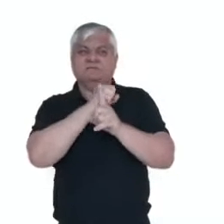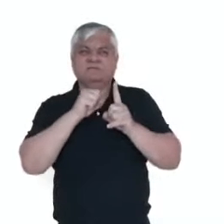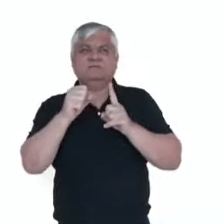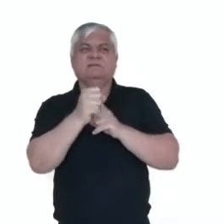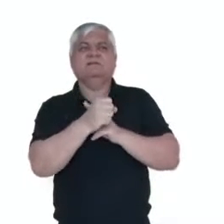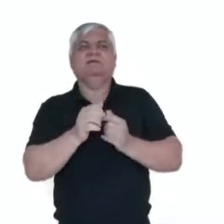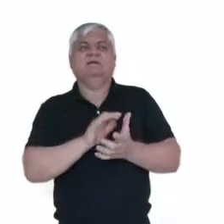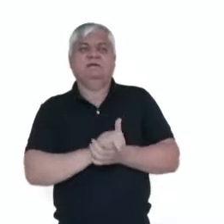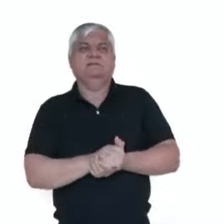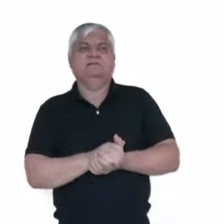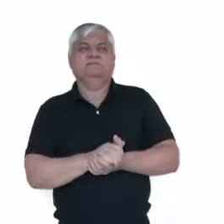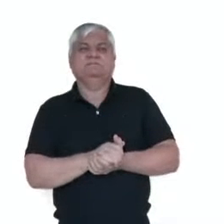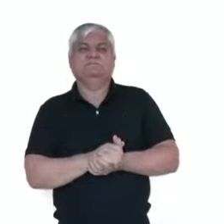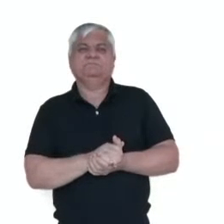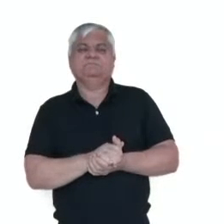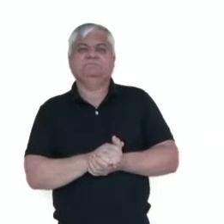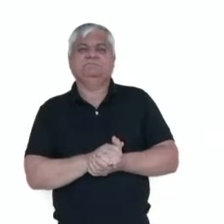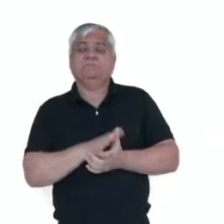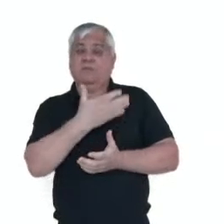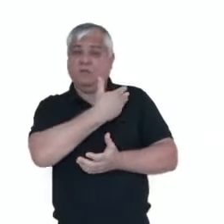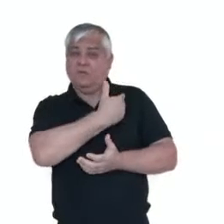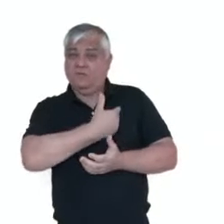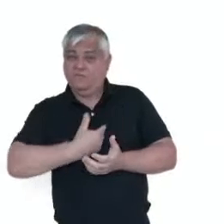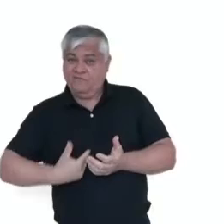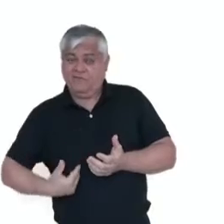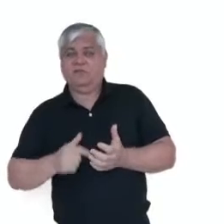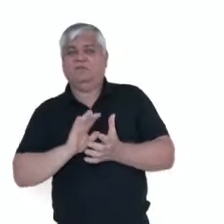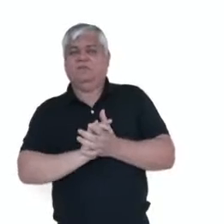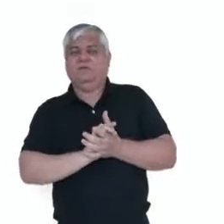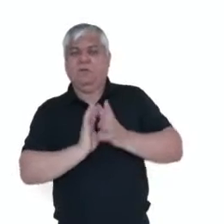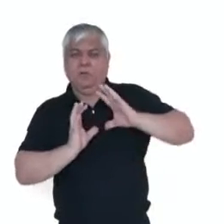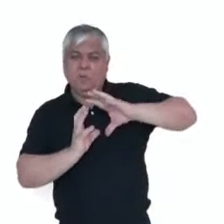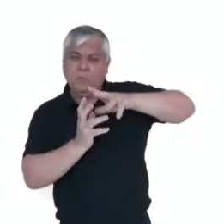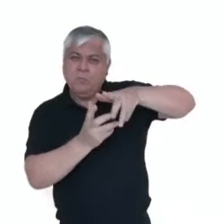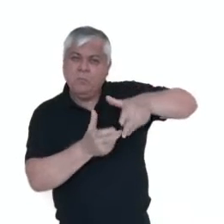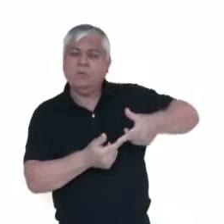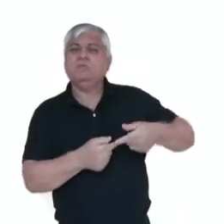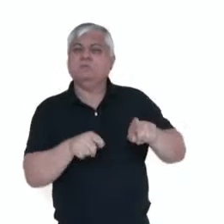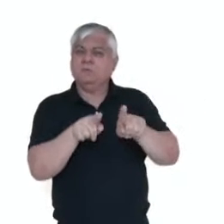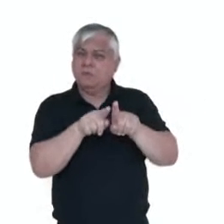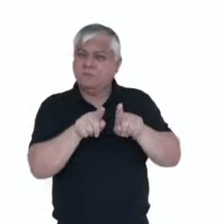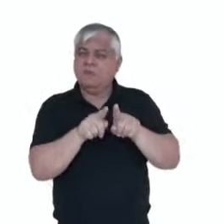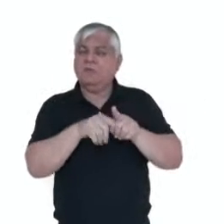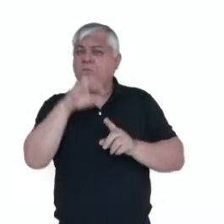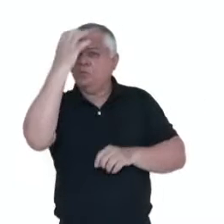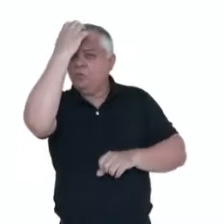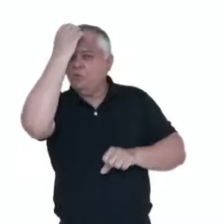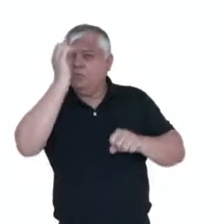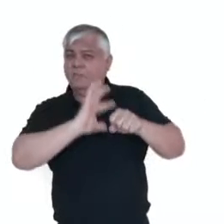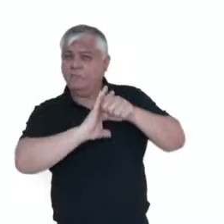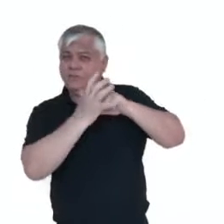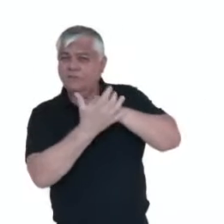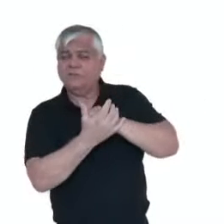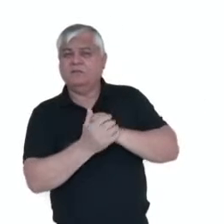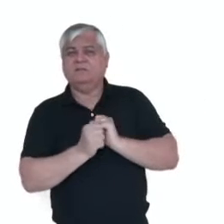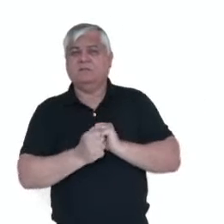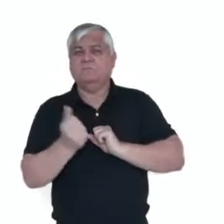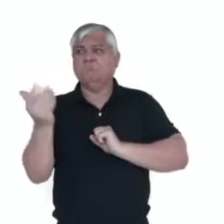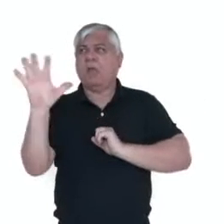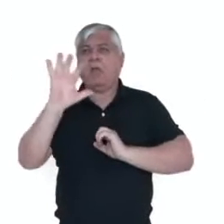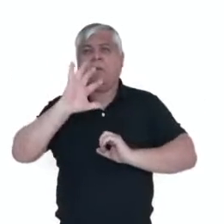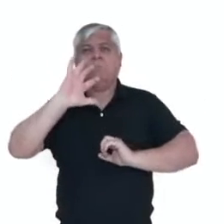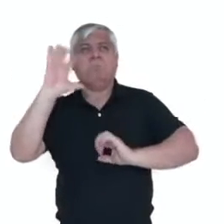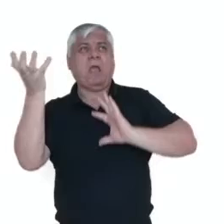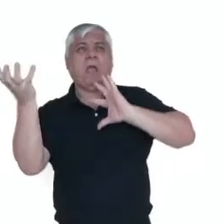e aos seus governos para que o mundo se una nas derrotas da pandemia, a mudança climática, da